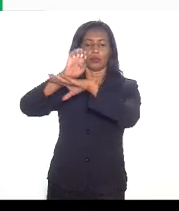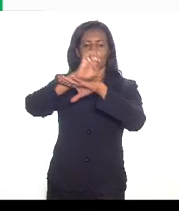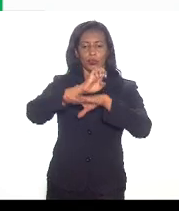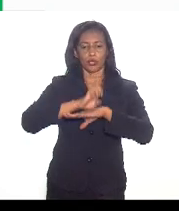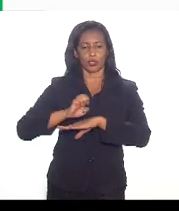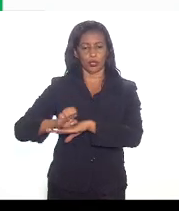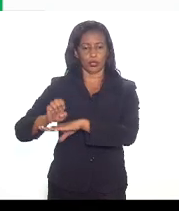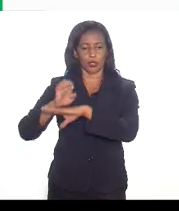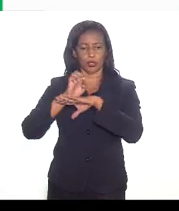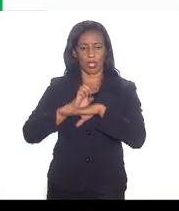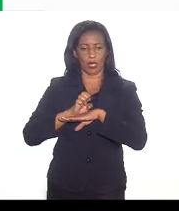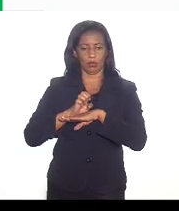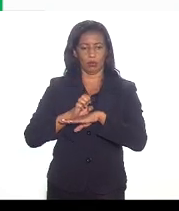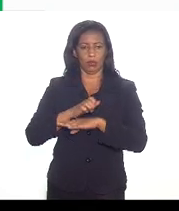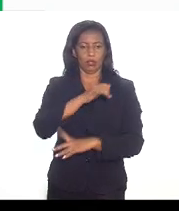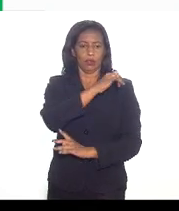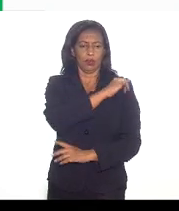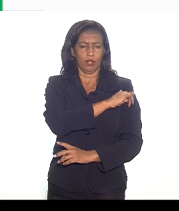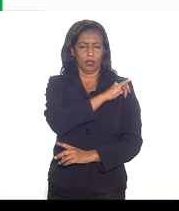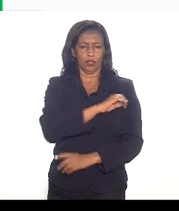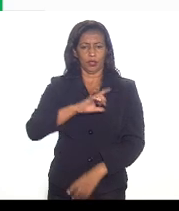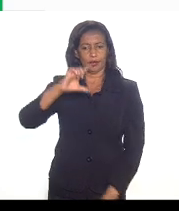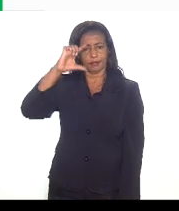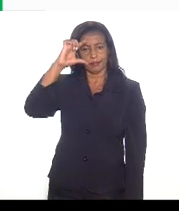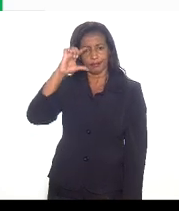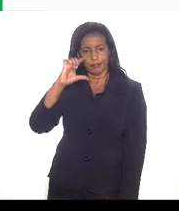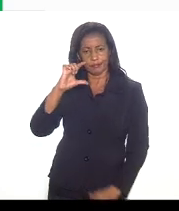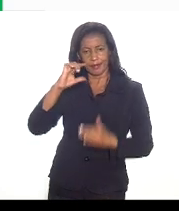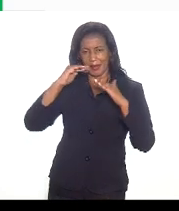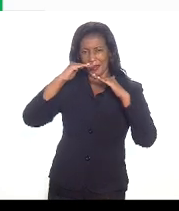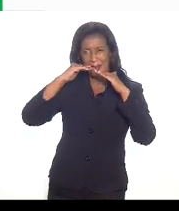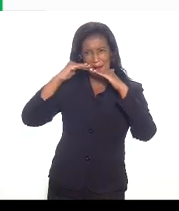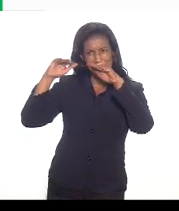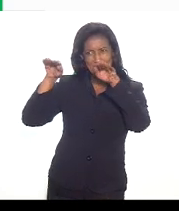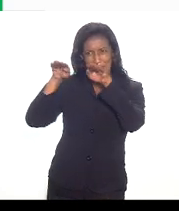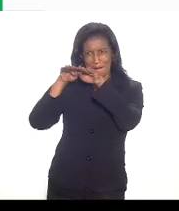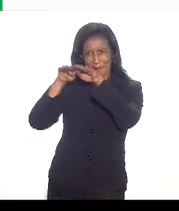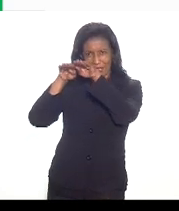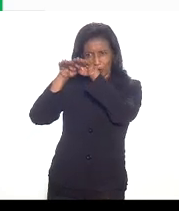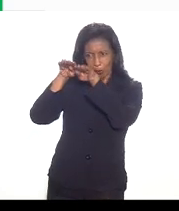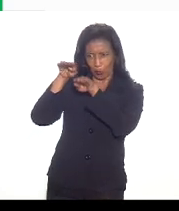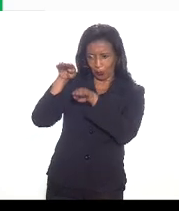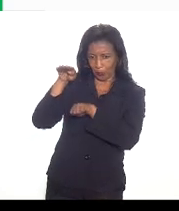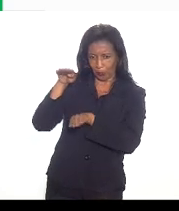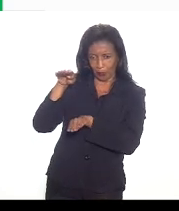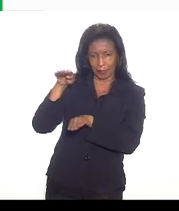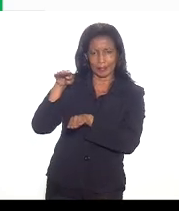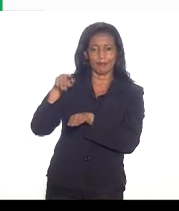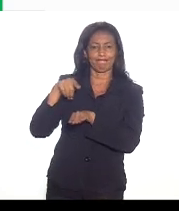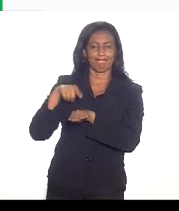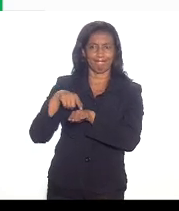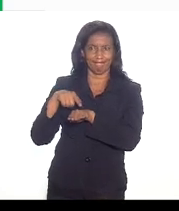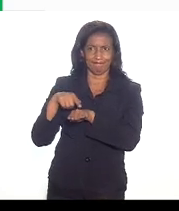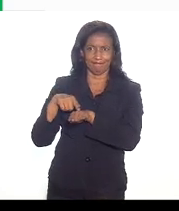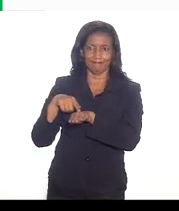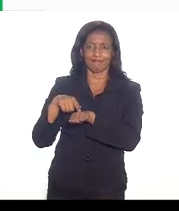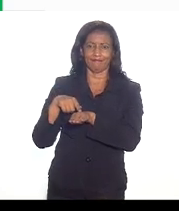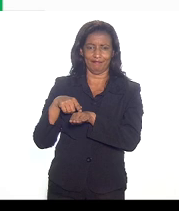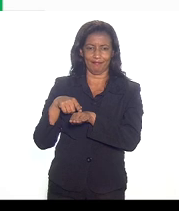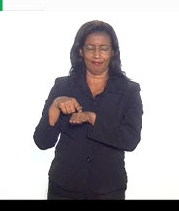do Rio de Janeiro é muito rala, né? Tá certo? Está bem abaixo da média brasileira. Eu acho que, olha que o Brasil, por conta de um